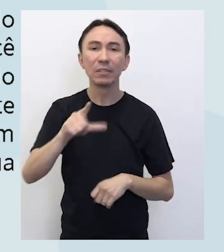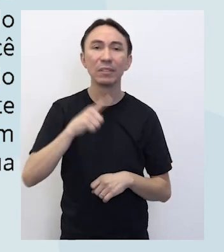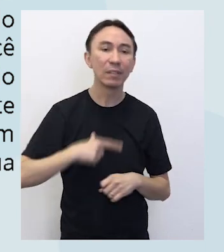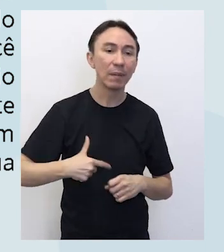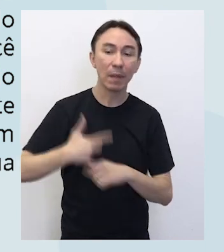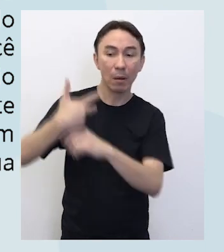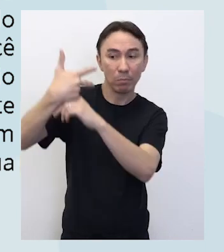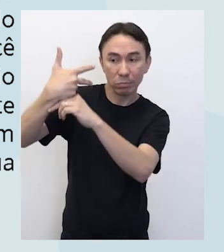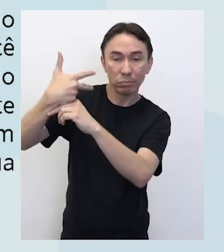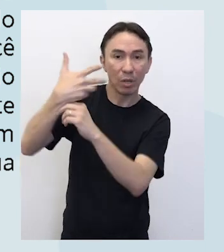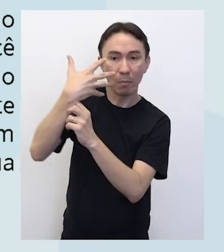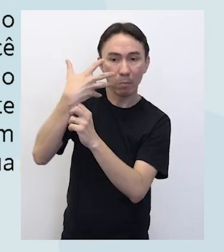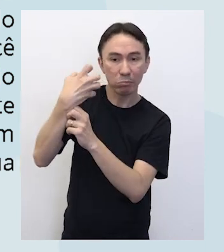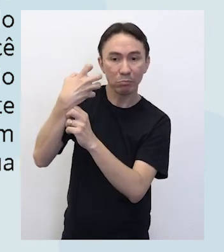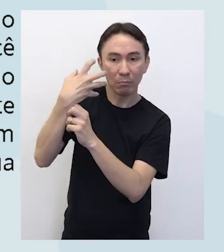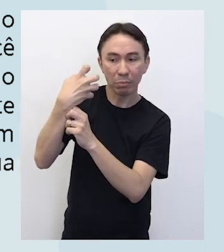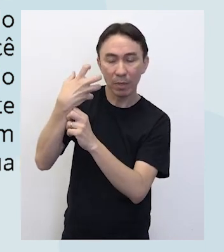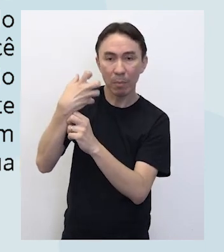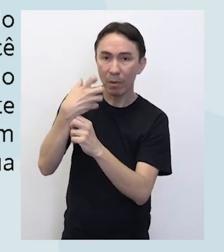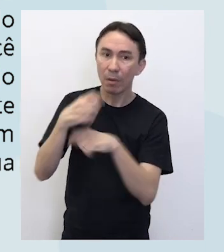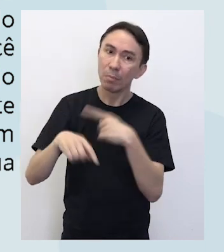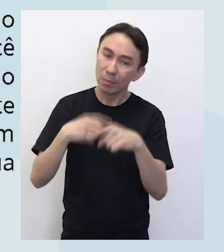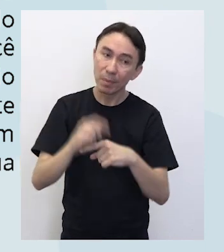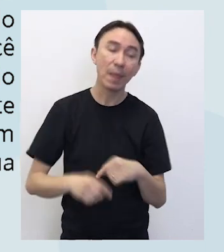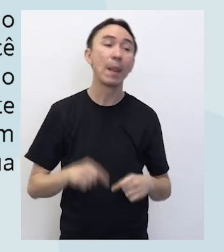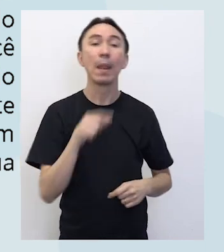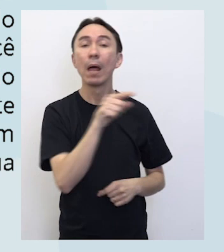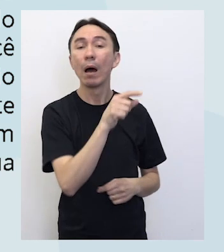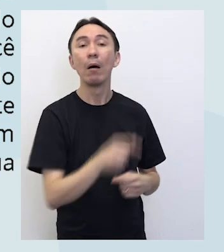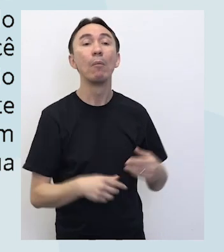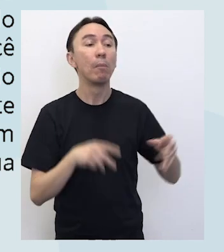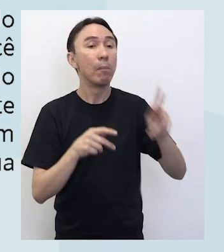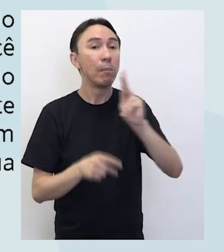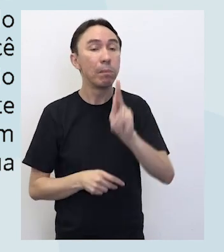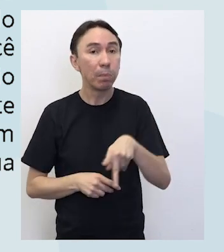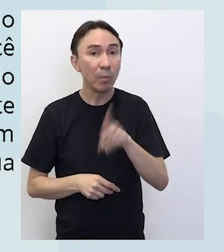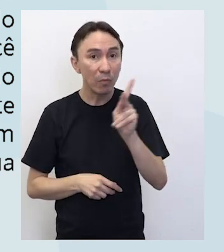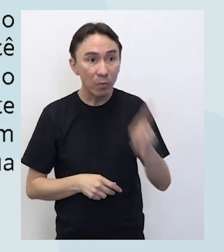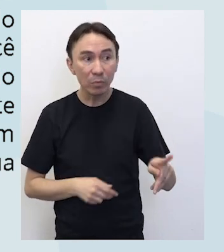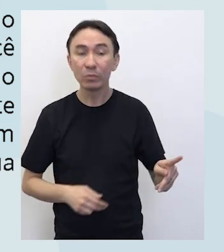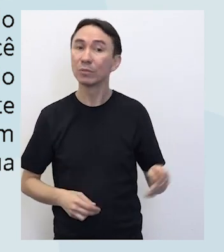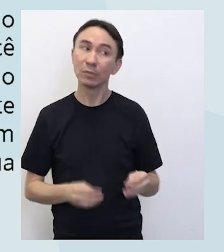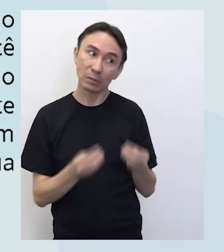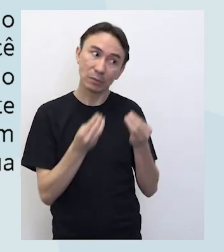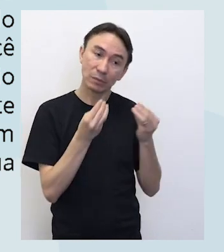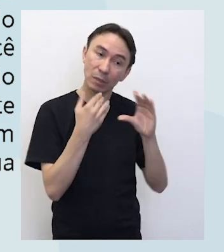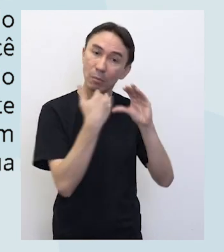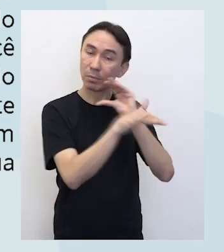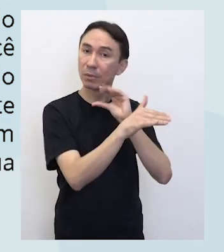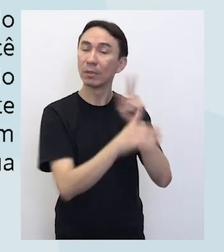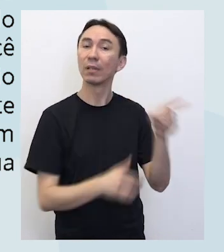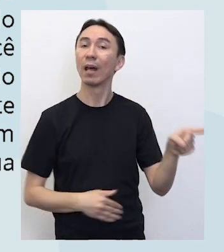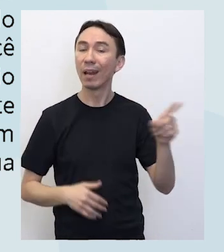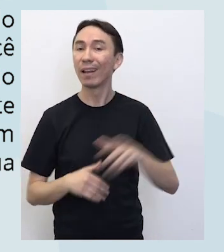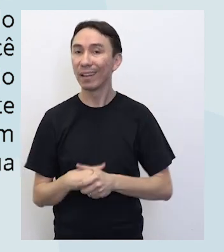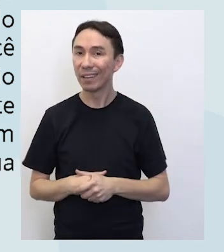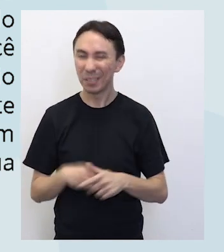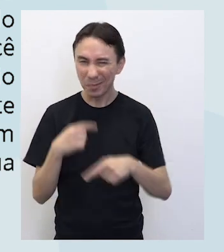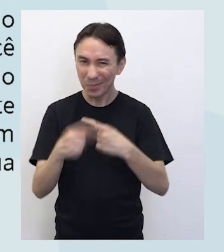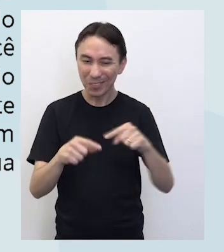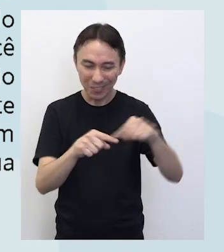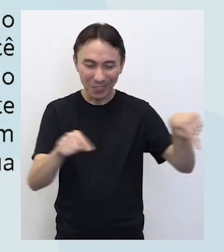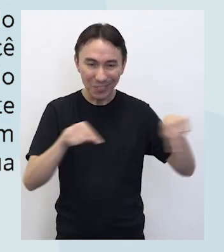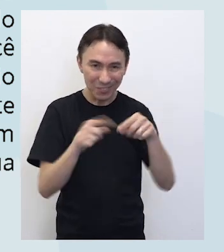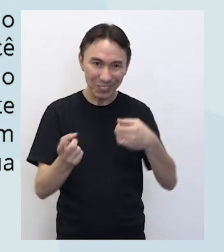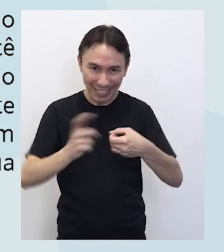e entregando para o professor de vocês, né, assim que as aulas presenciais retornarem. Porque aí o professor de vocês